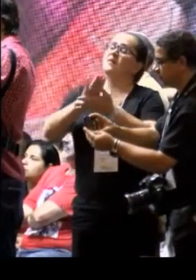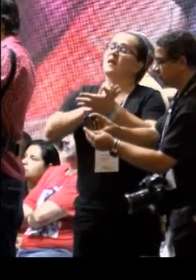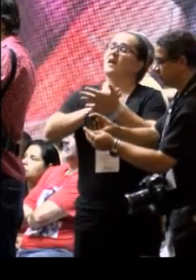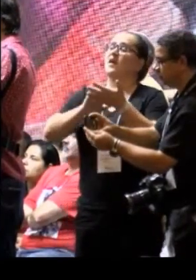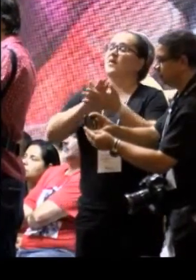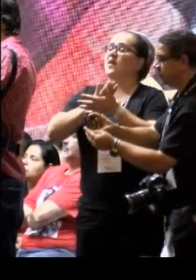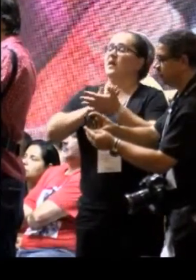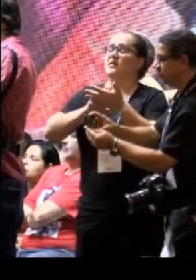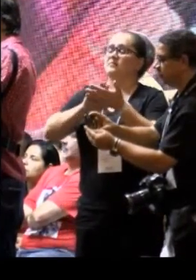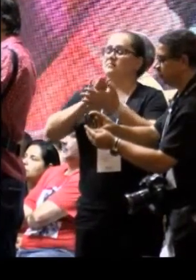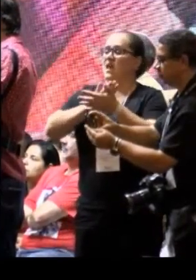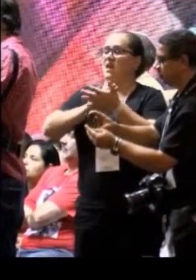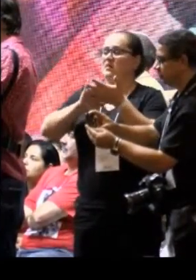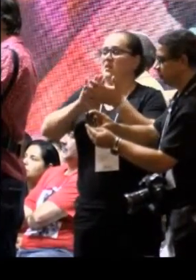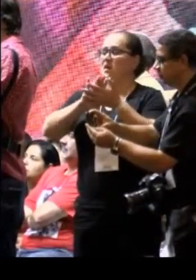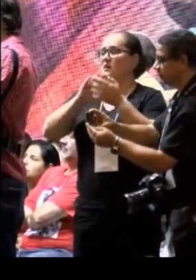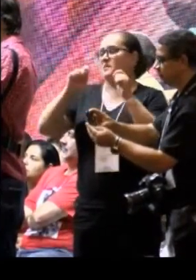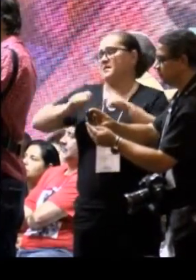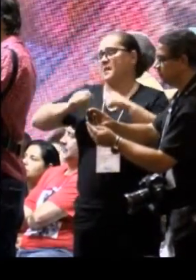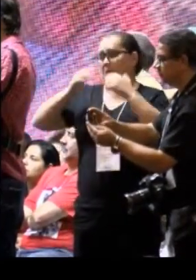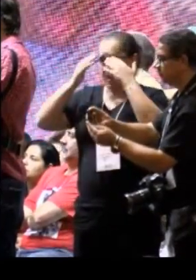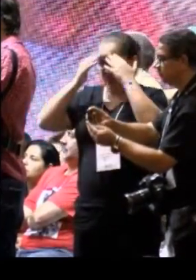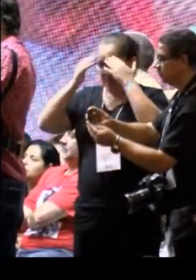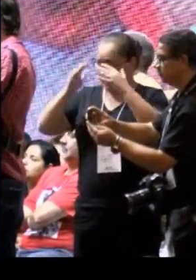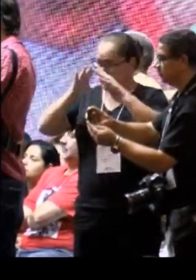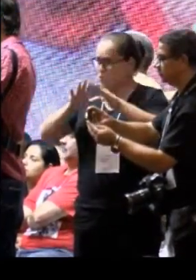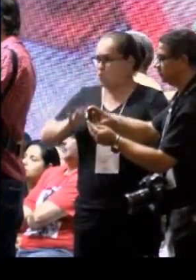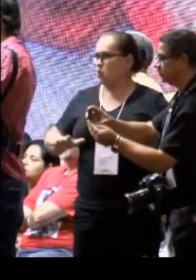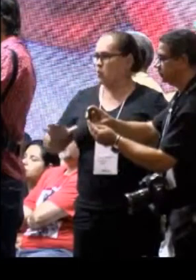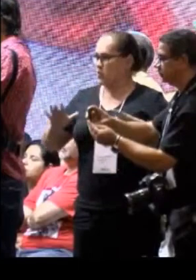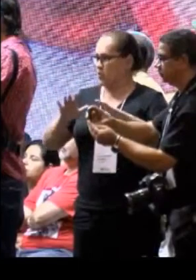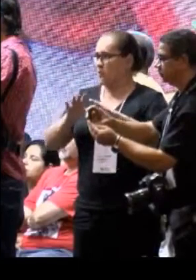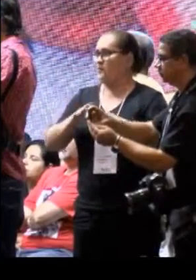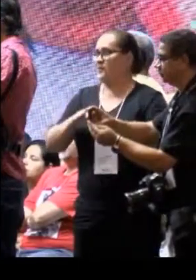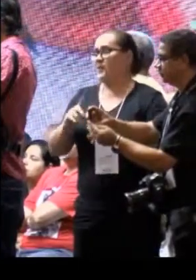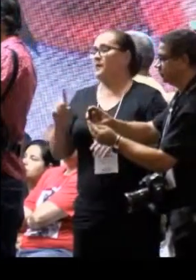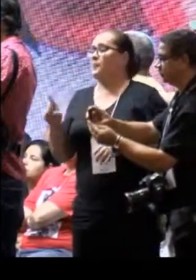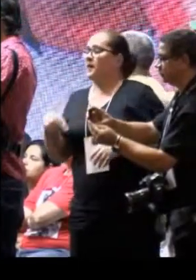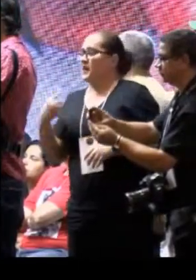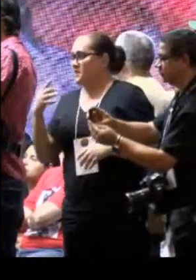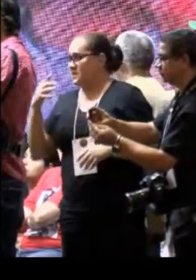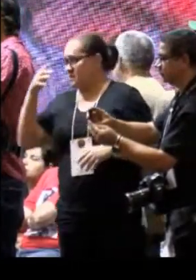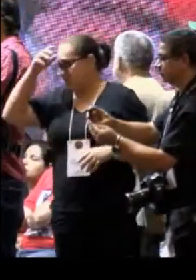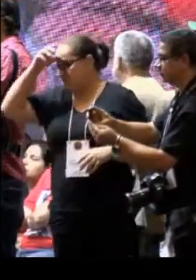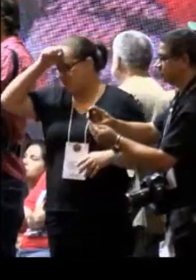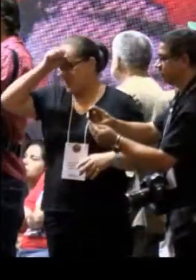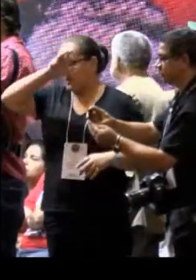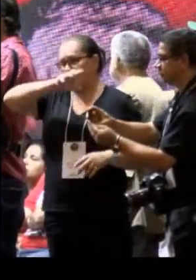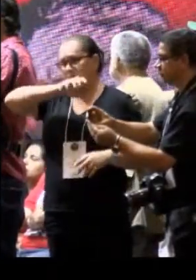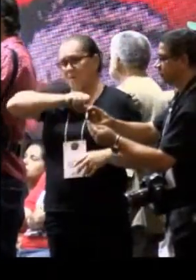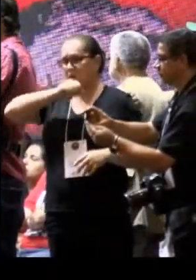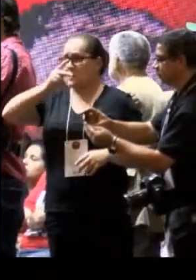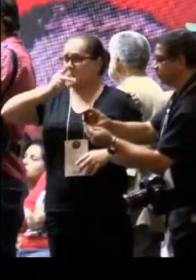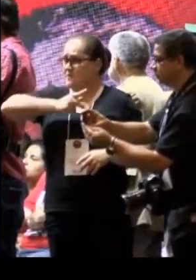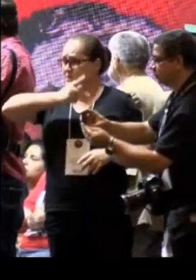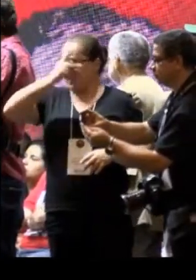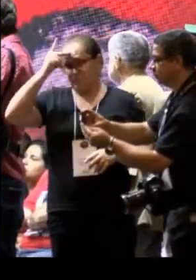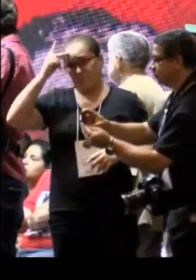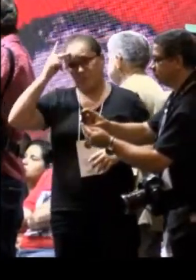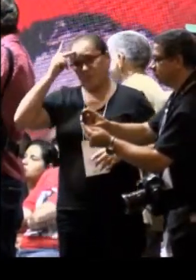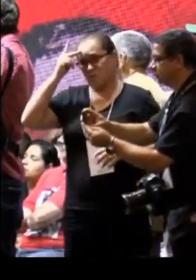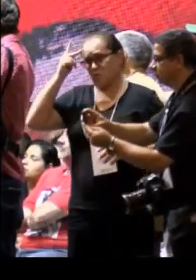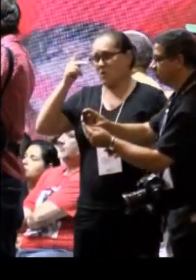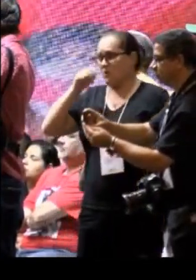nada vencerá o amor, sabe, nesse país, e eu acho que a gente aprende a gostar e amar das pessoas